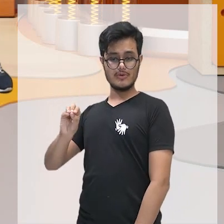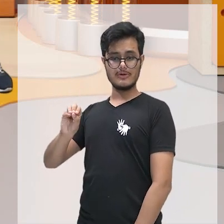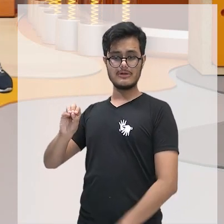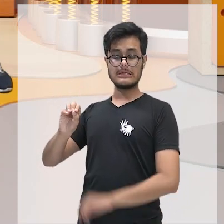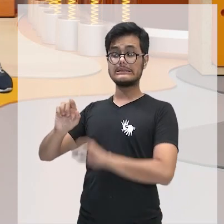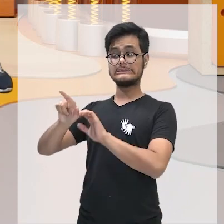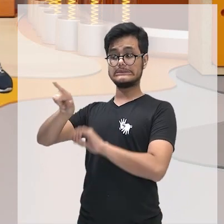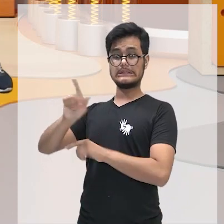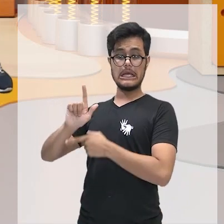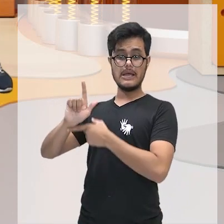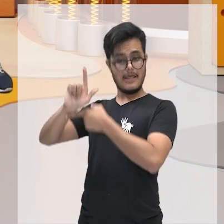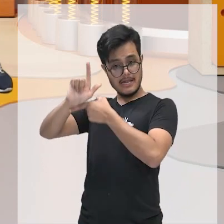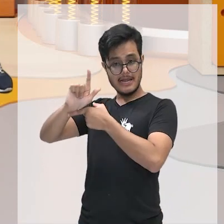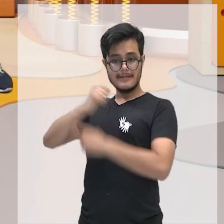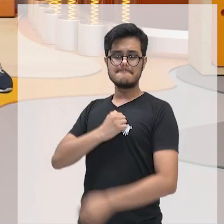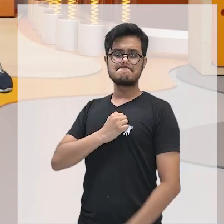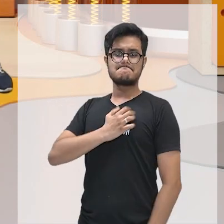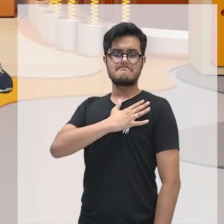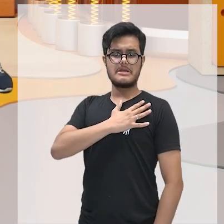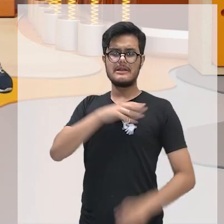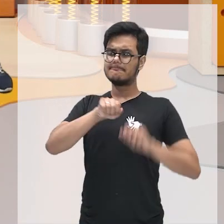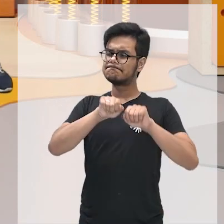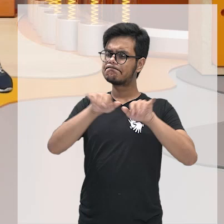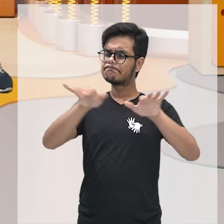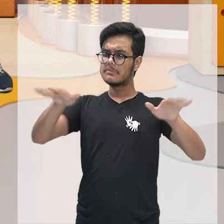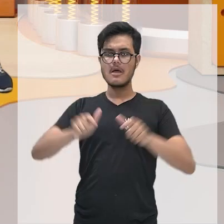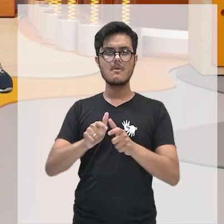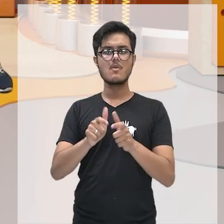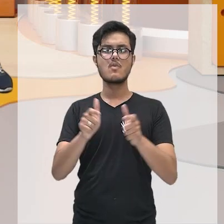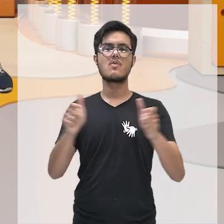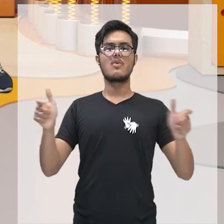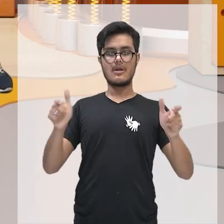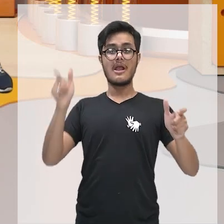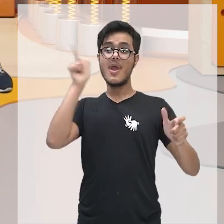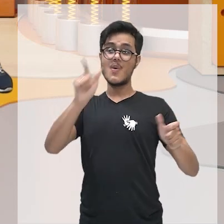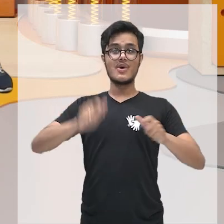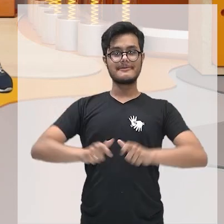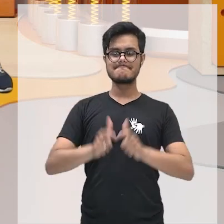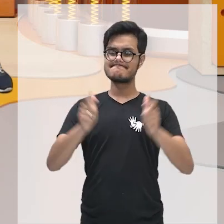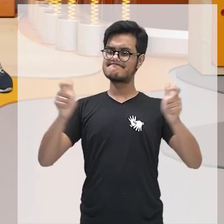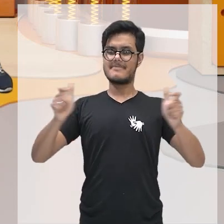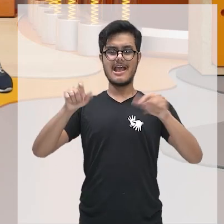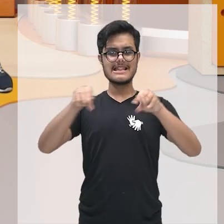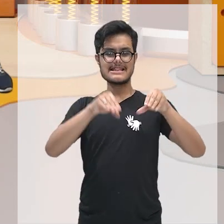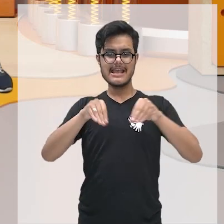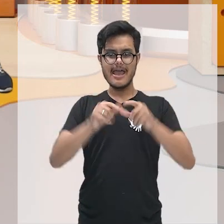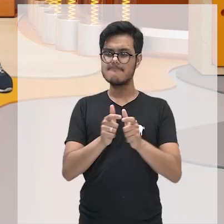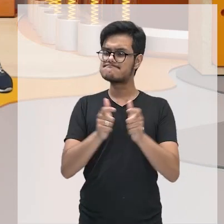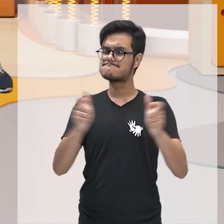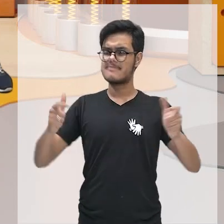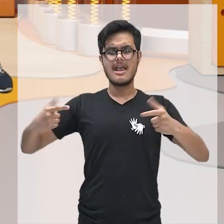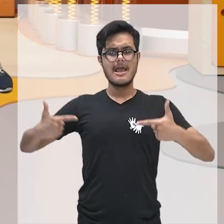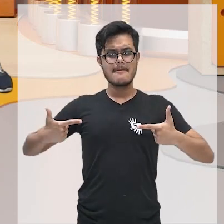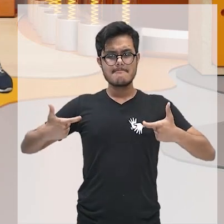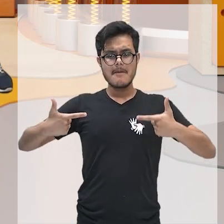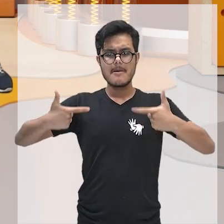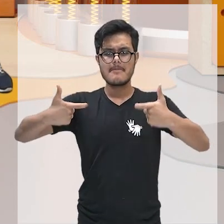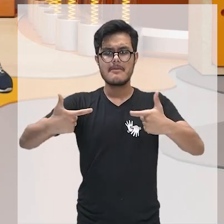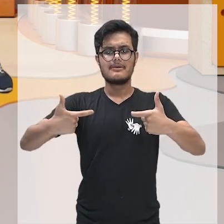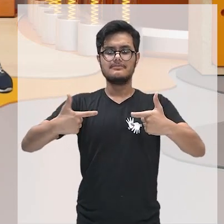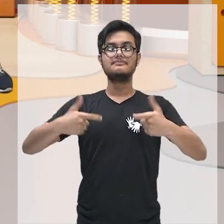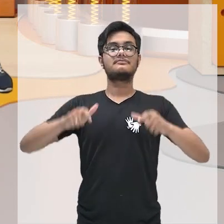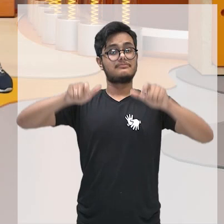militar que expandiu os domínios de Roma através de conquistas territoriais e guerras e o seu reinado é